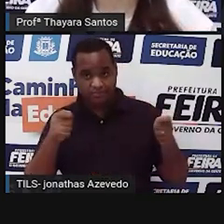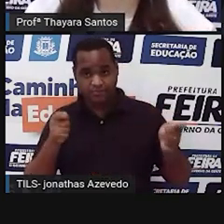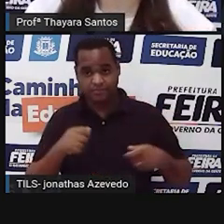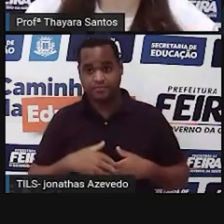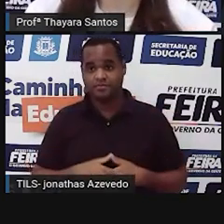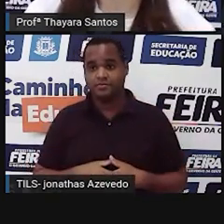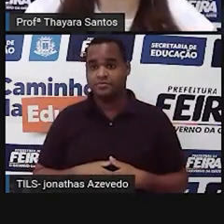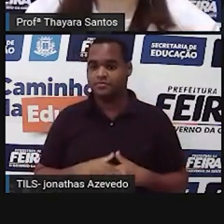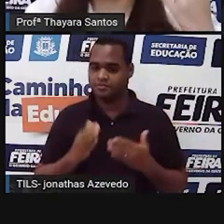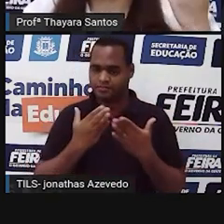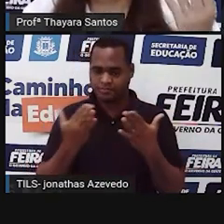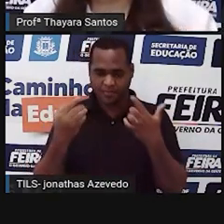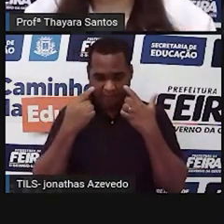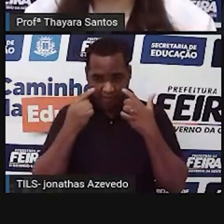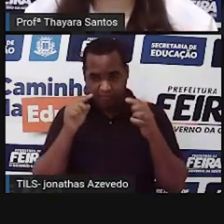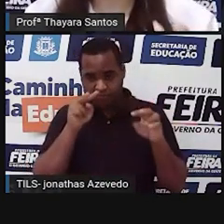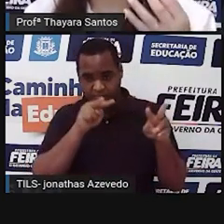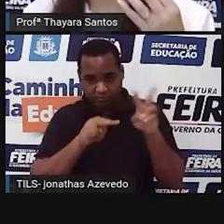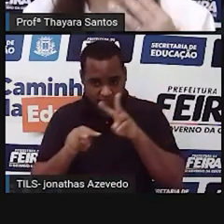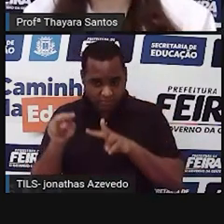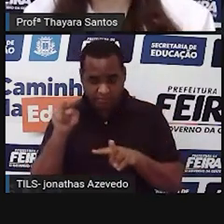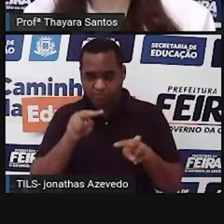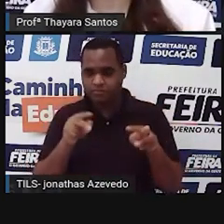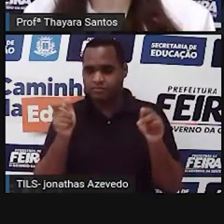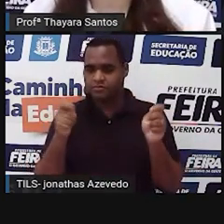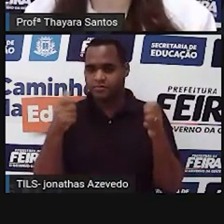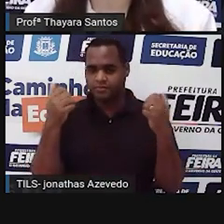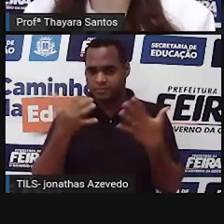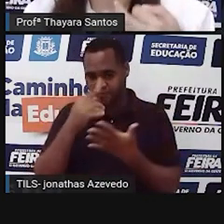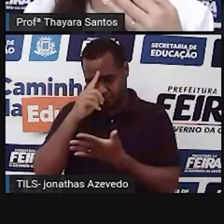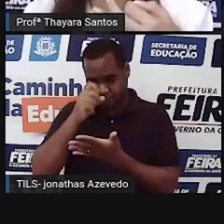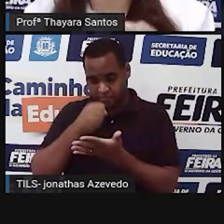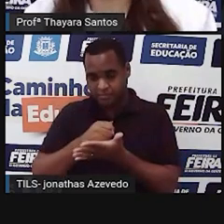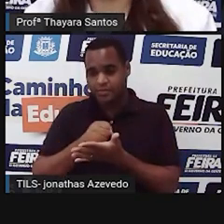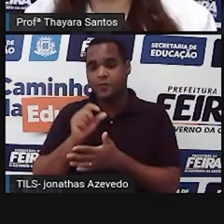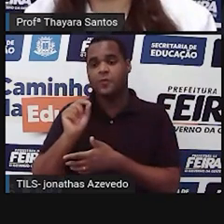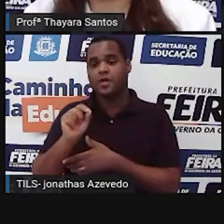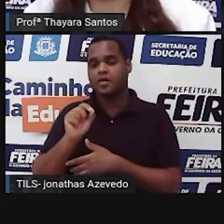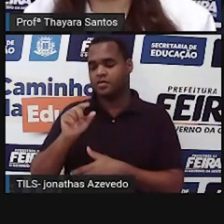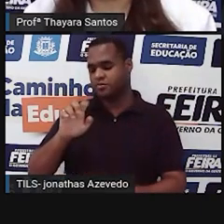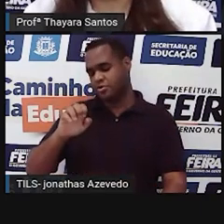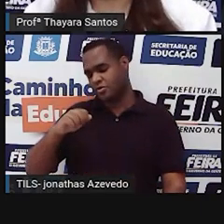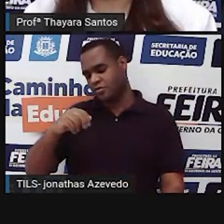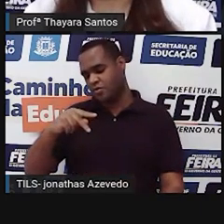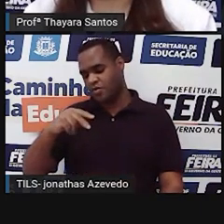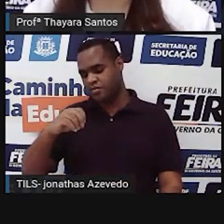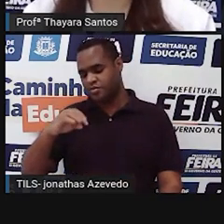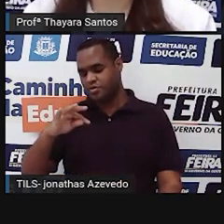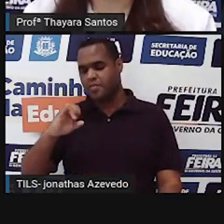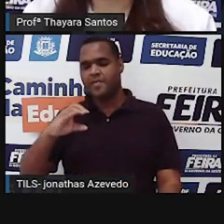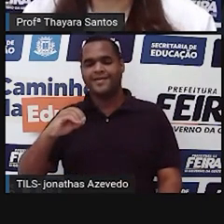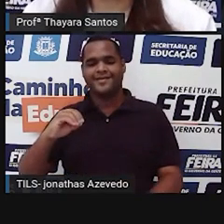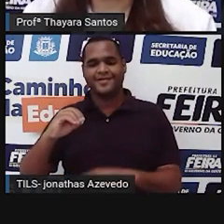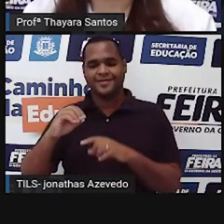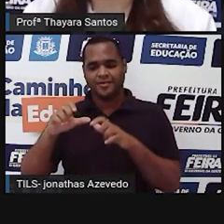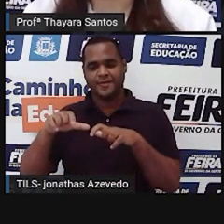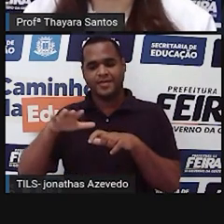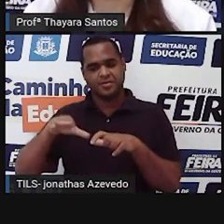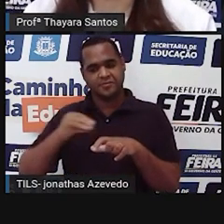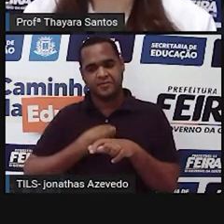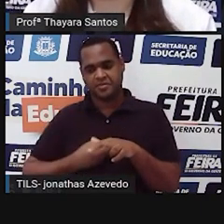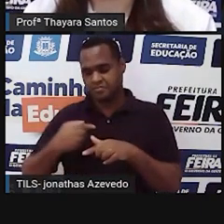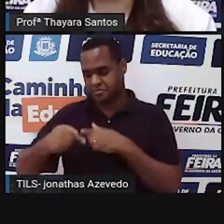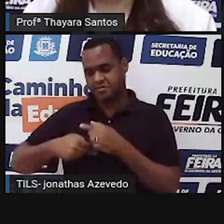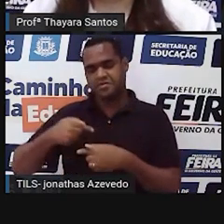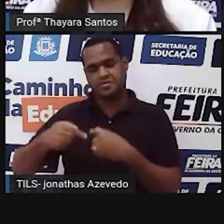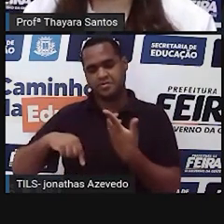E essa característica observável, ela foi determinada pelo genótipo, que é o que está lá dentro do nosso